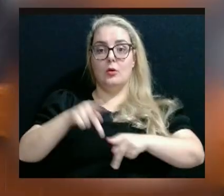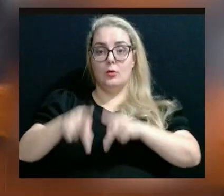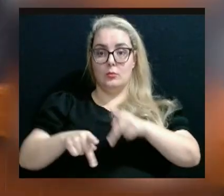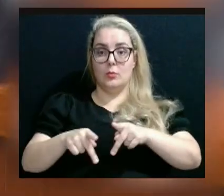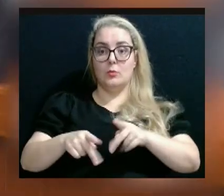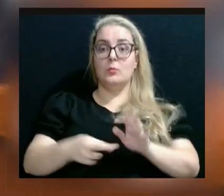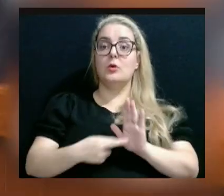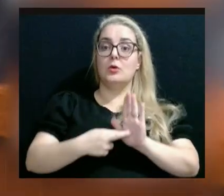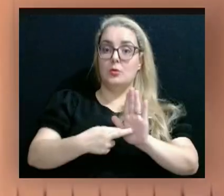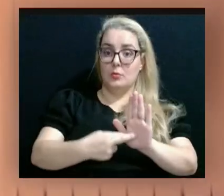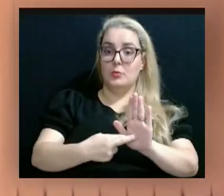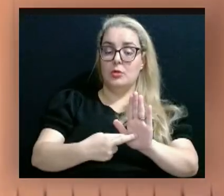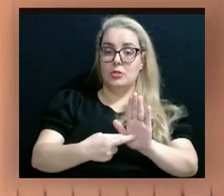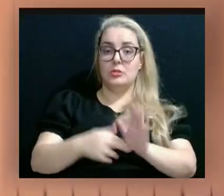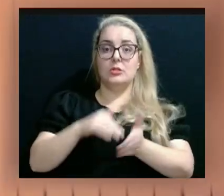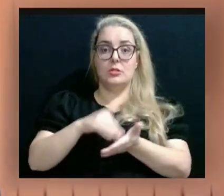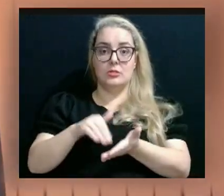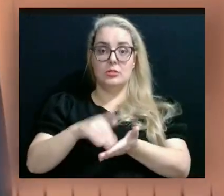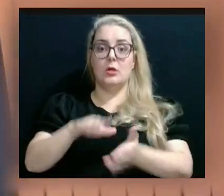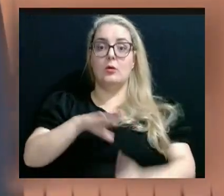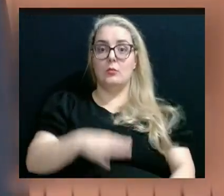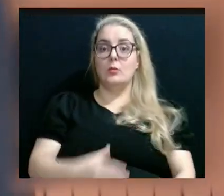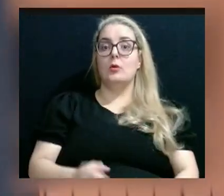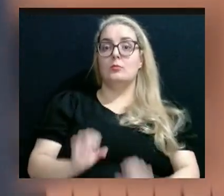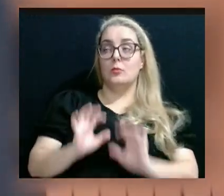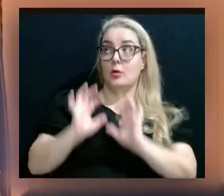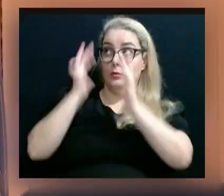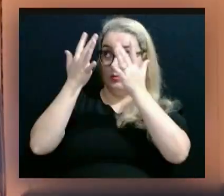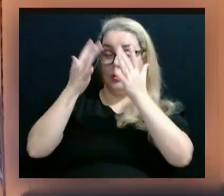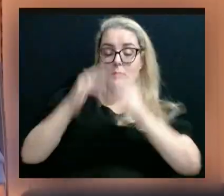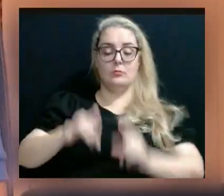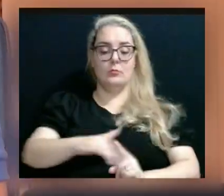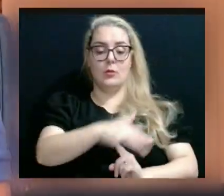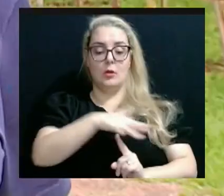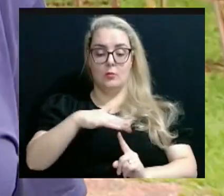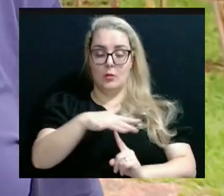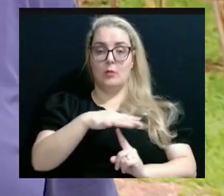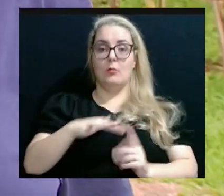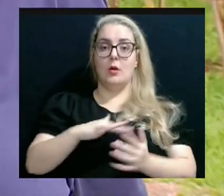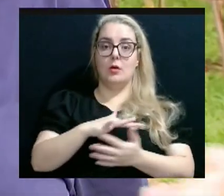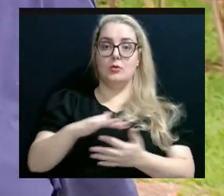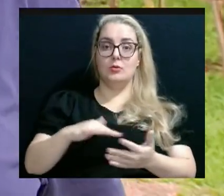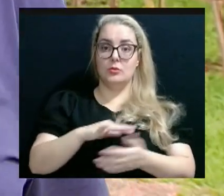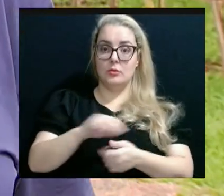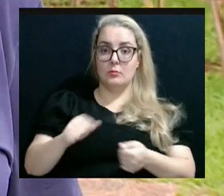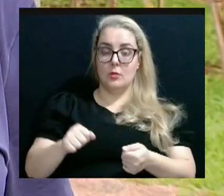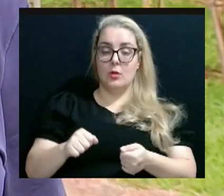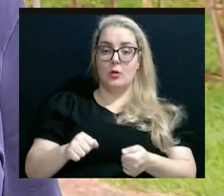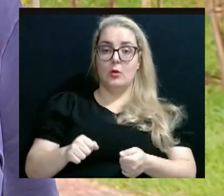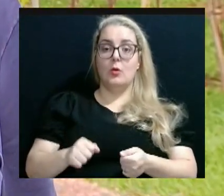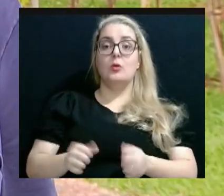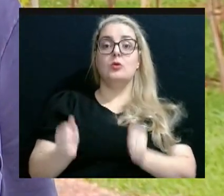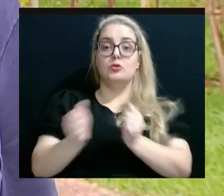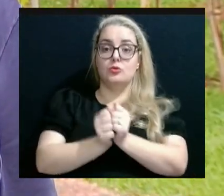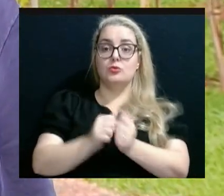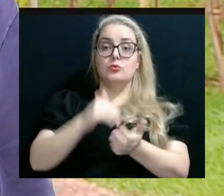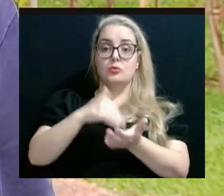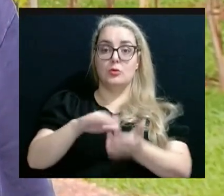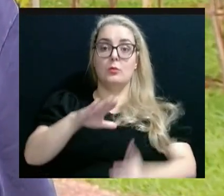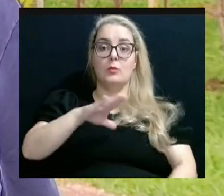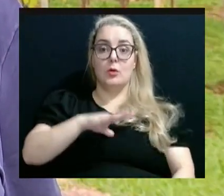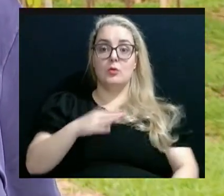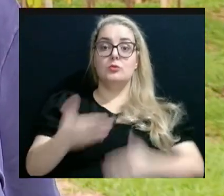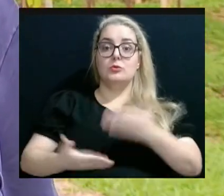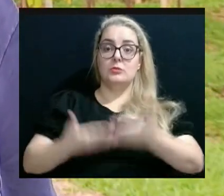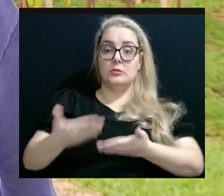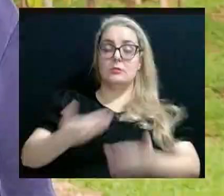representantes da Secretaria Municipal do Clima, Meio Ambiente e Sustentabilidade e com o secretário municipal de Serviços